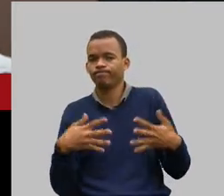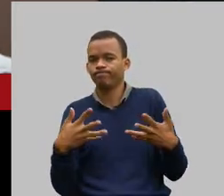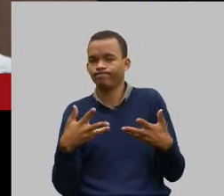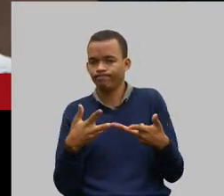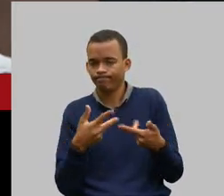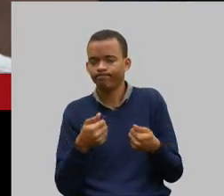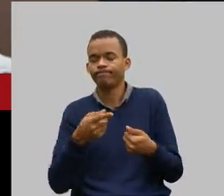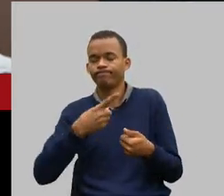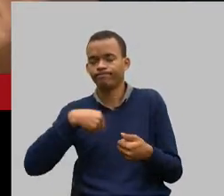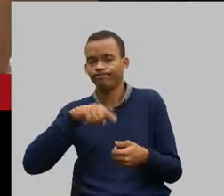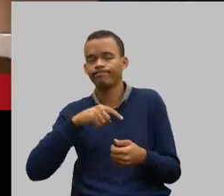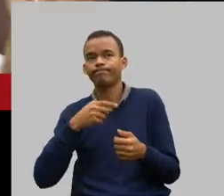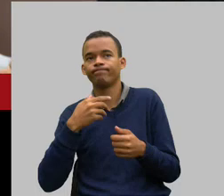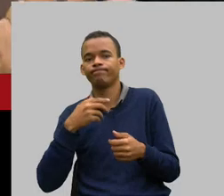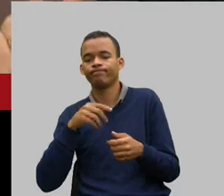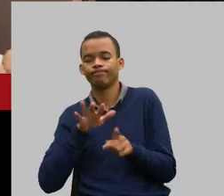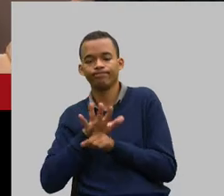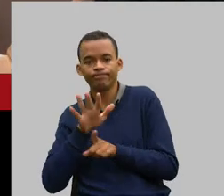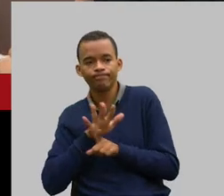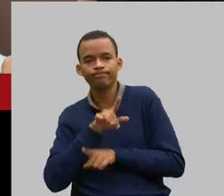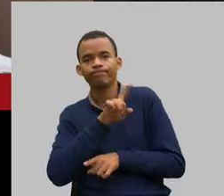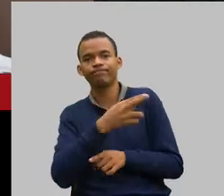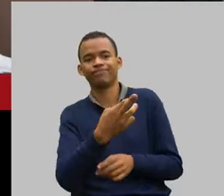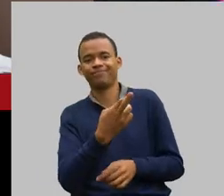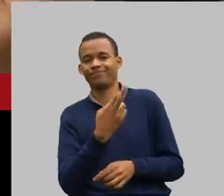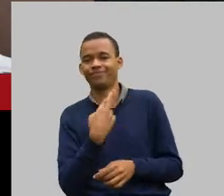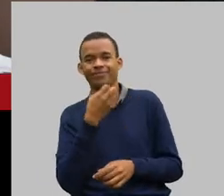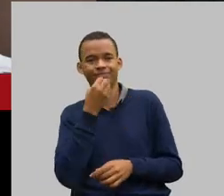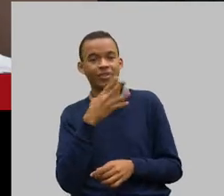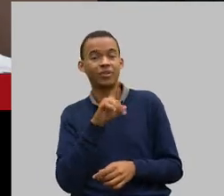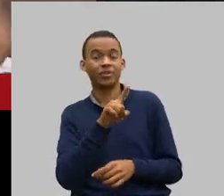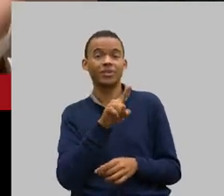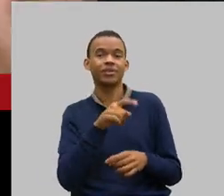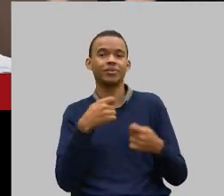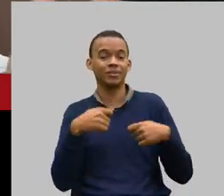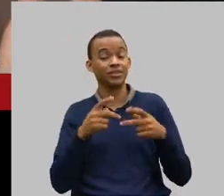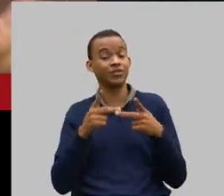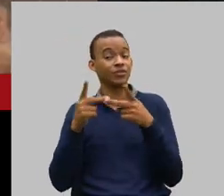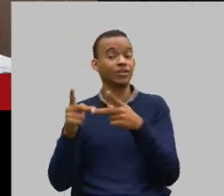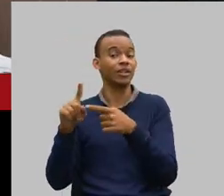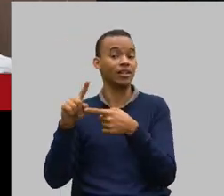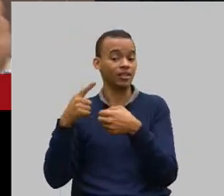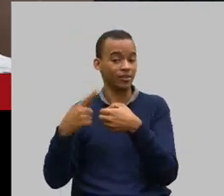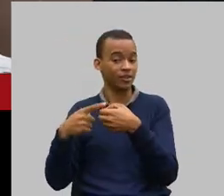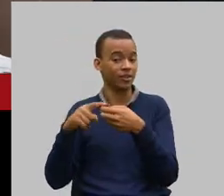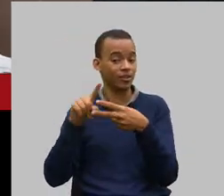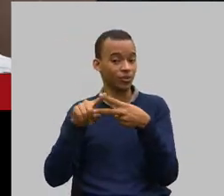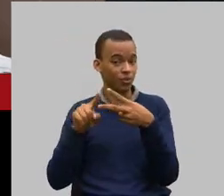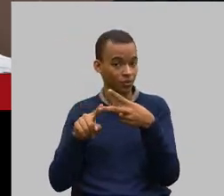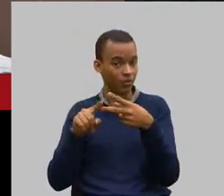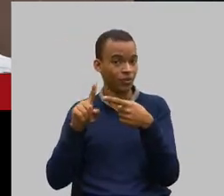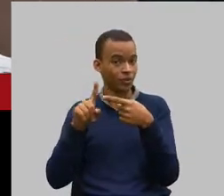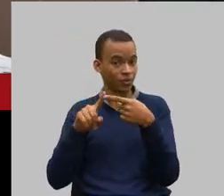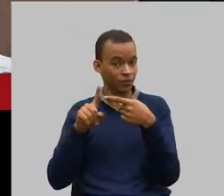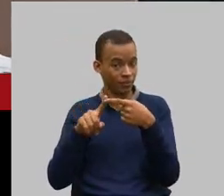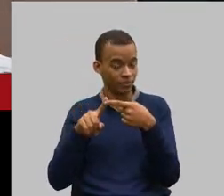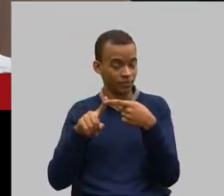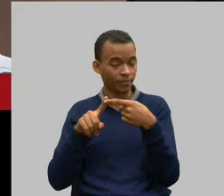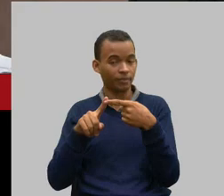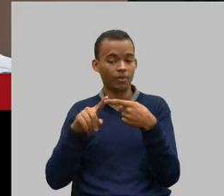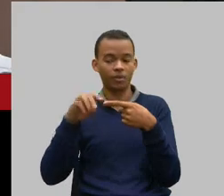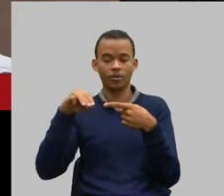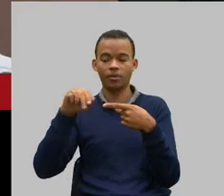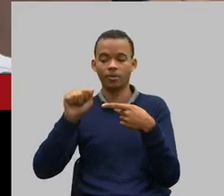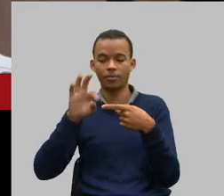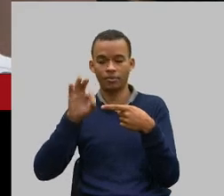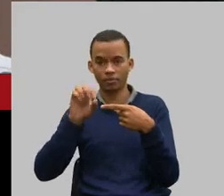bem no dia a dia o senhor está me devendo uma visita em Matosinhos e São José da Lapa através da bcal serão investidos agora uma ordem de R